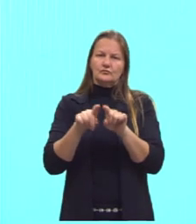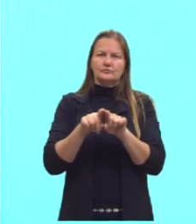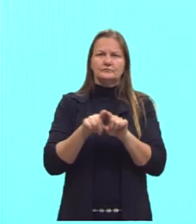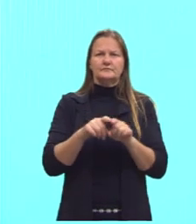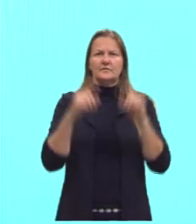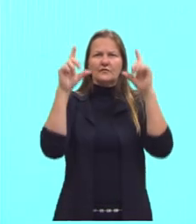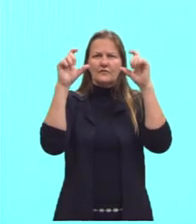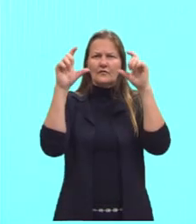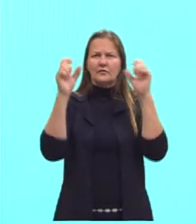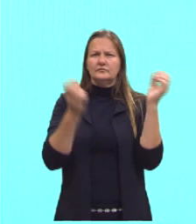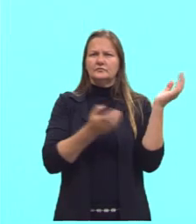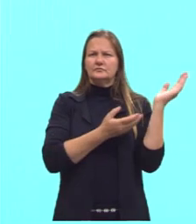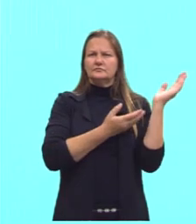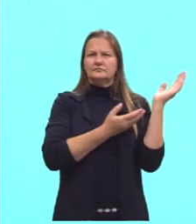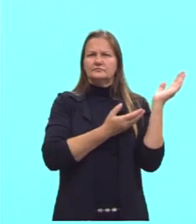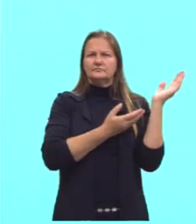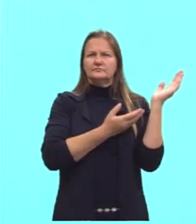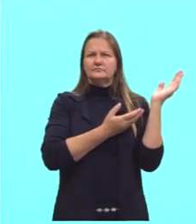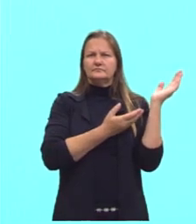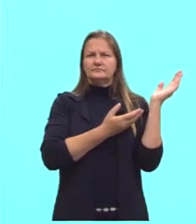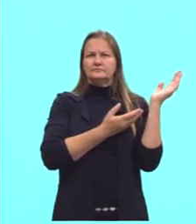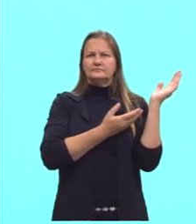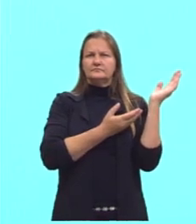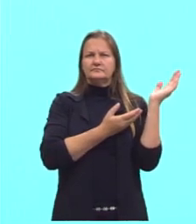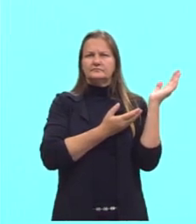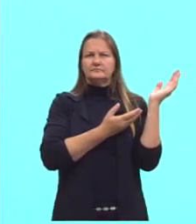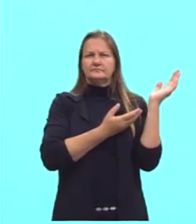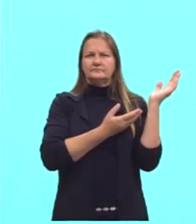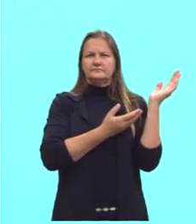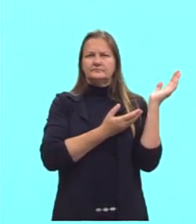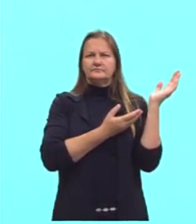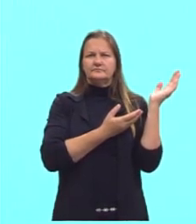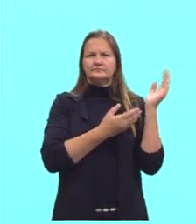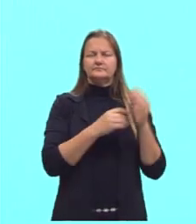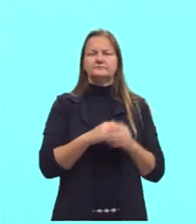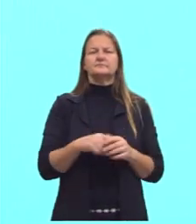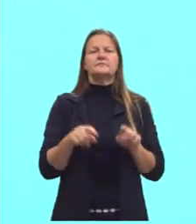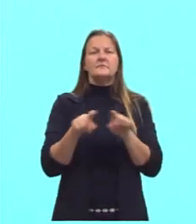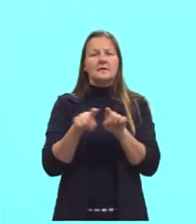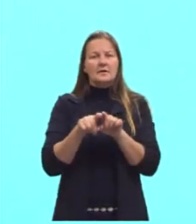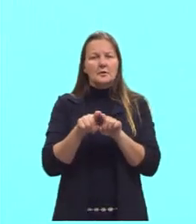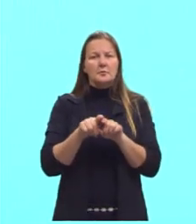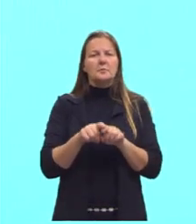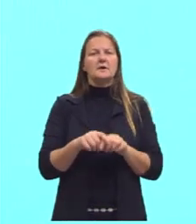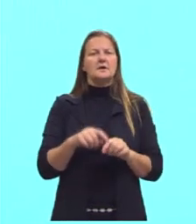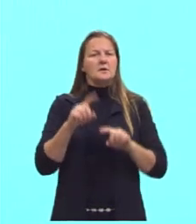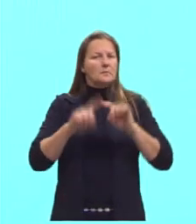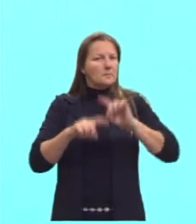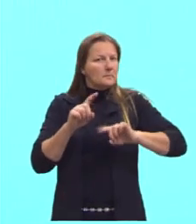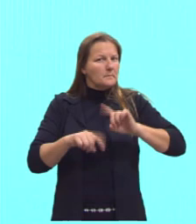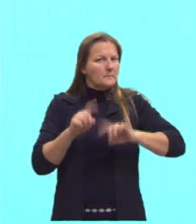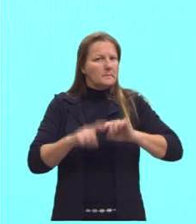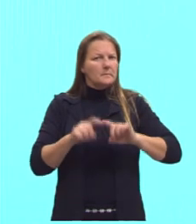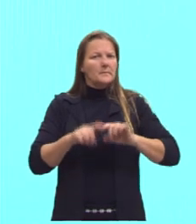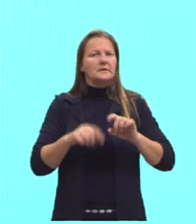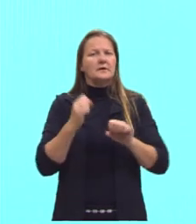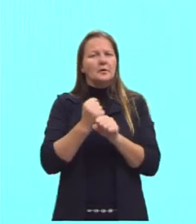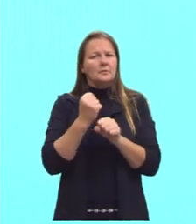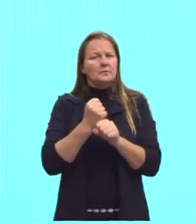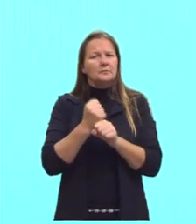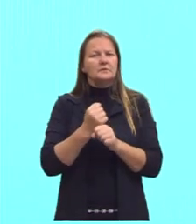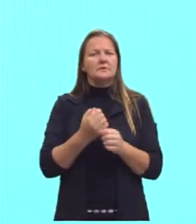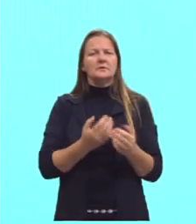essa imagem né da agricultura de subsistência né também relacionado à baixíssima produtividade